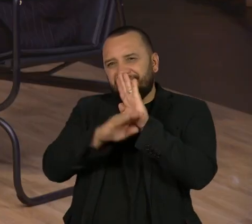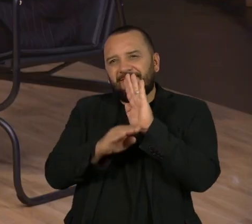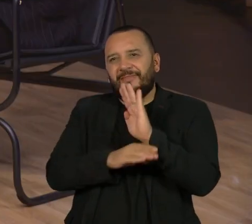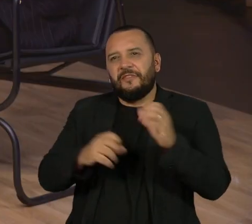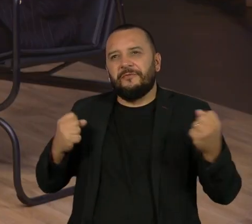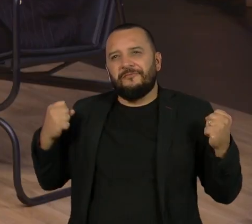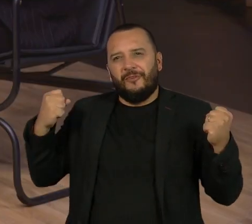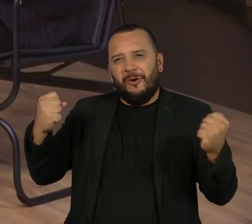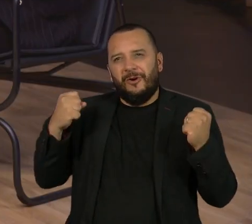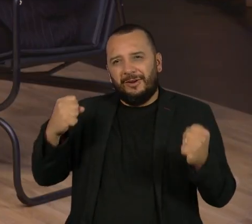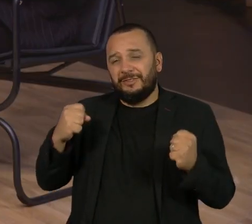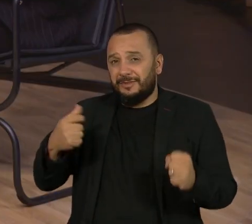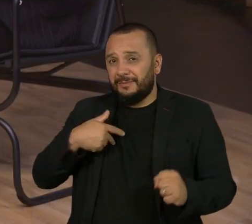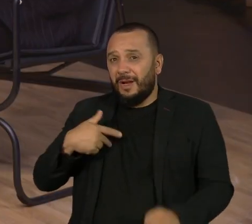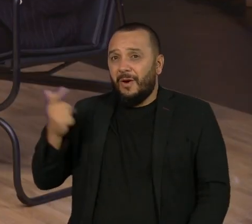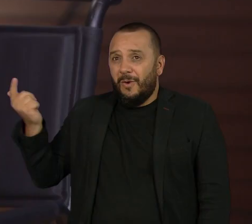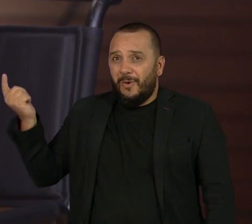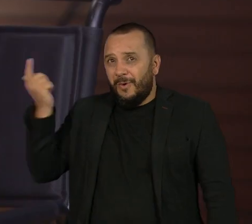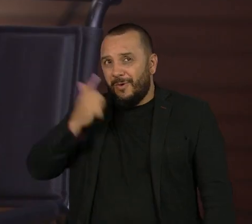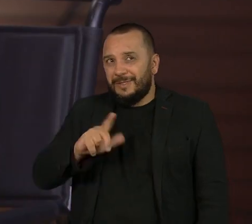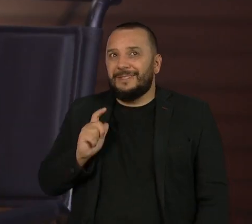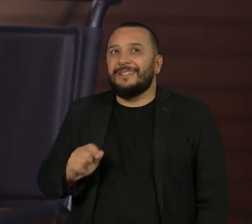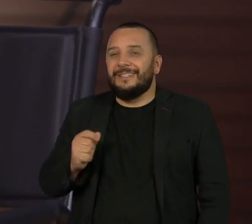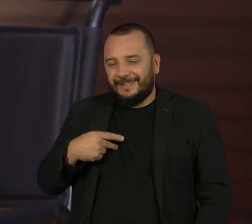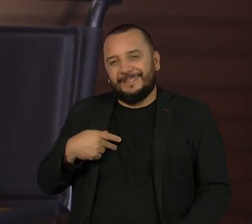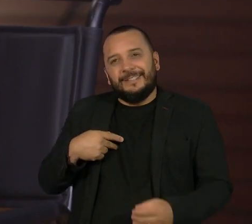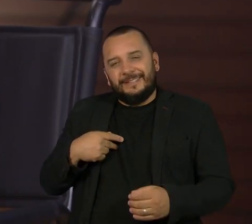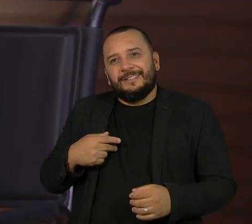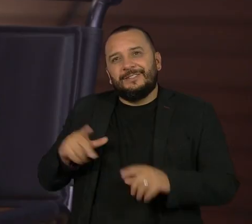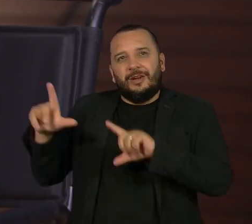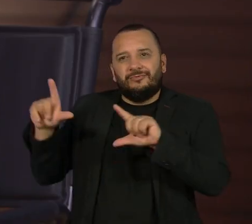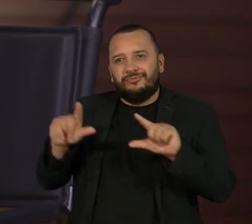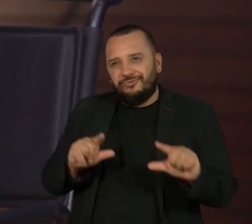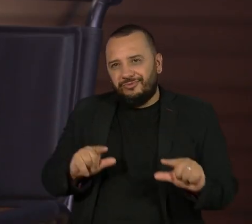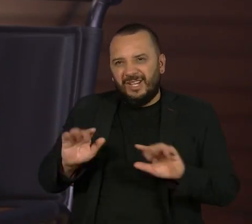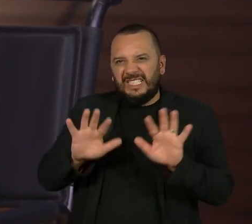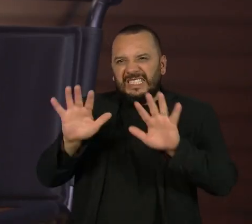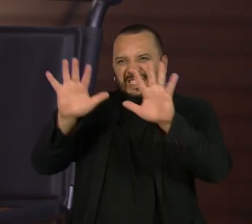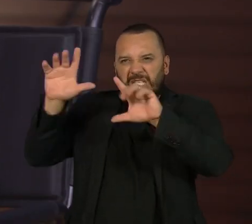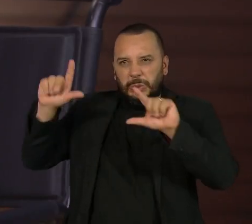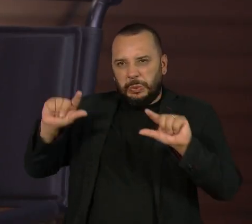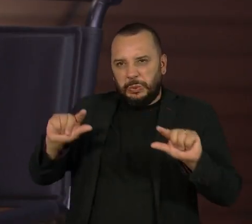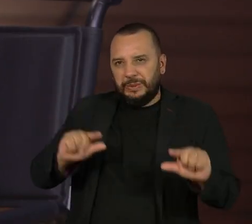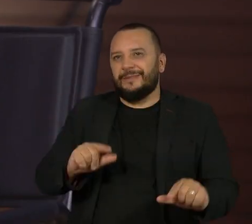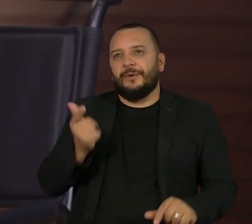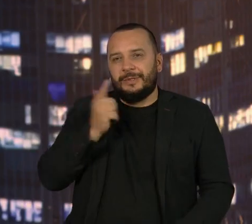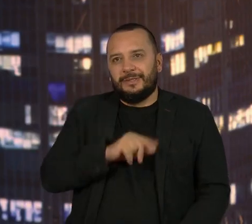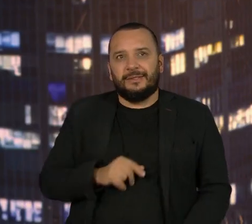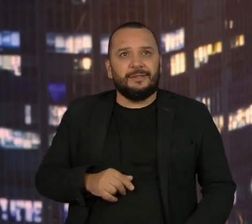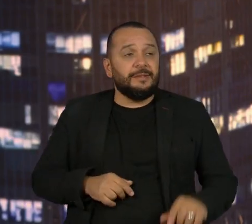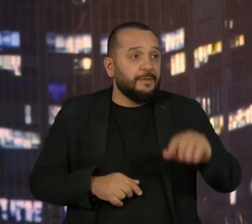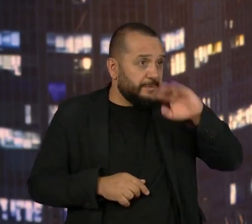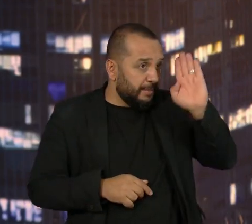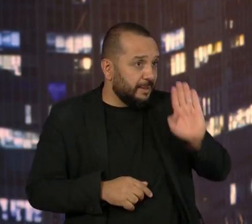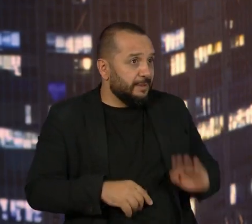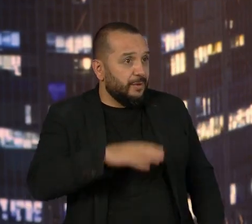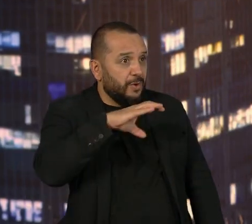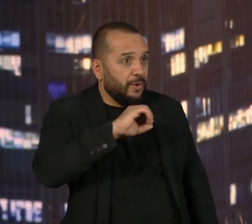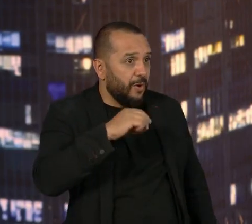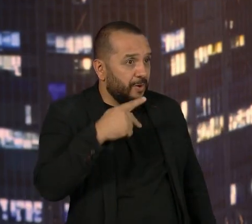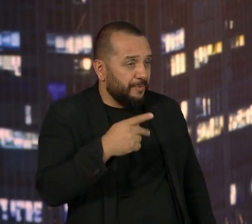ambiciosa para que a gente possa entregar, de fato, redução de emissões. Mário, para você, o que o Brasil precisa fazer para a